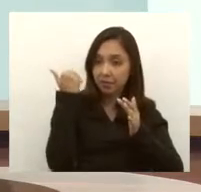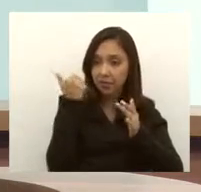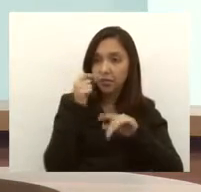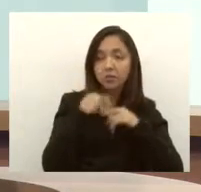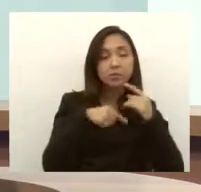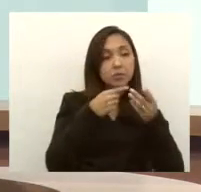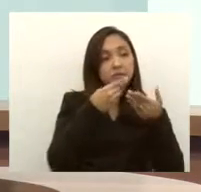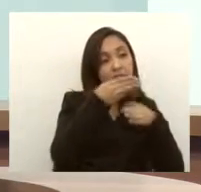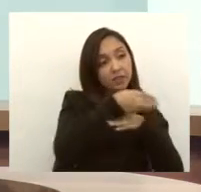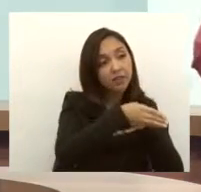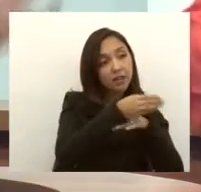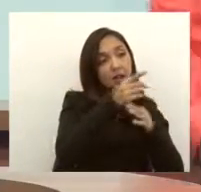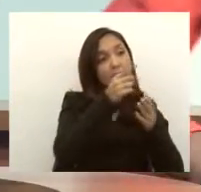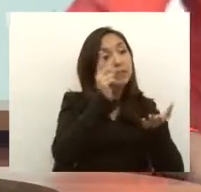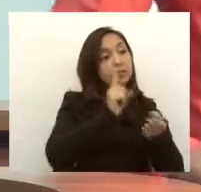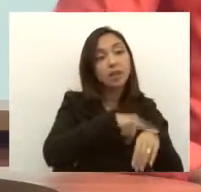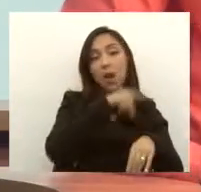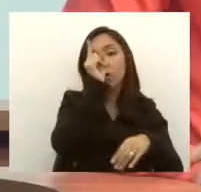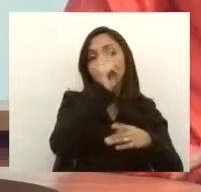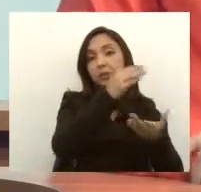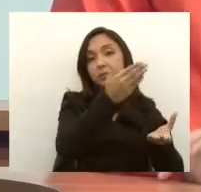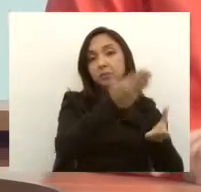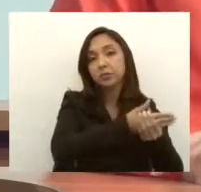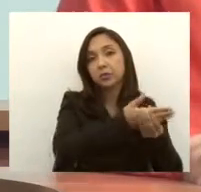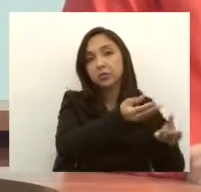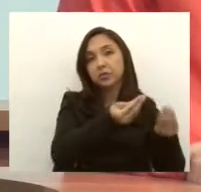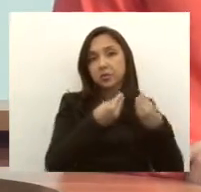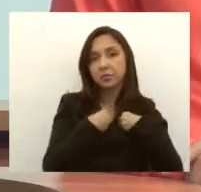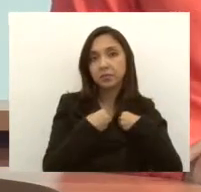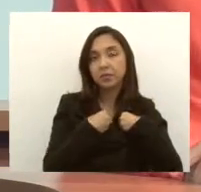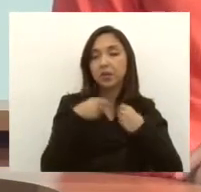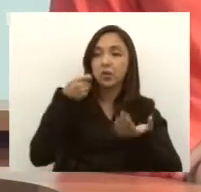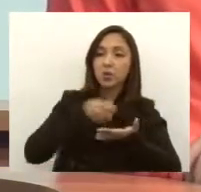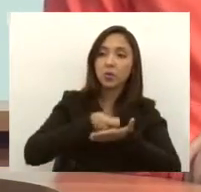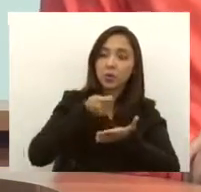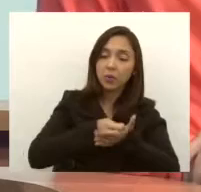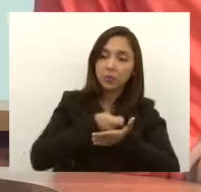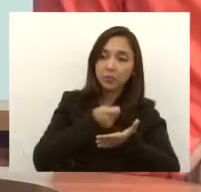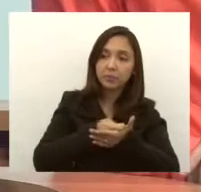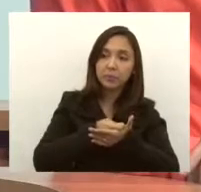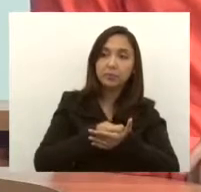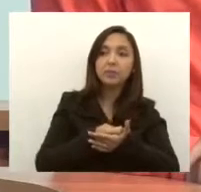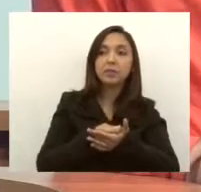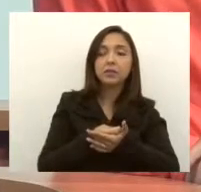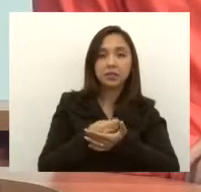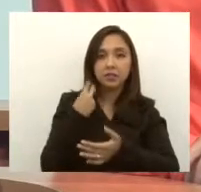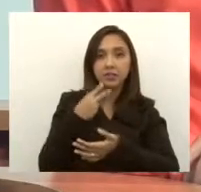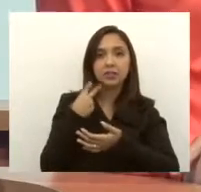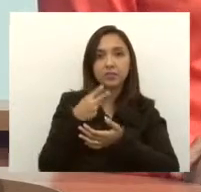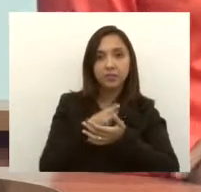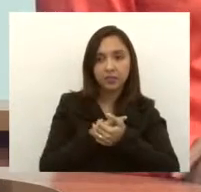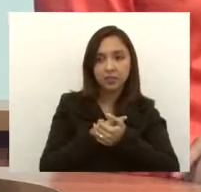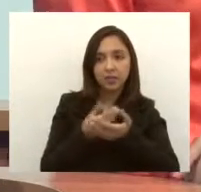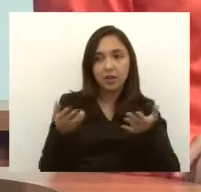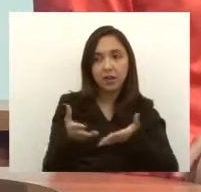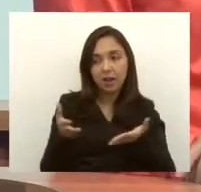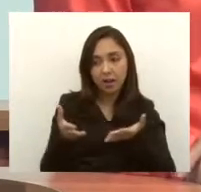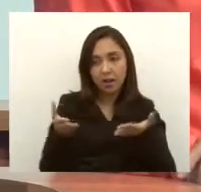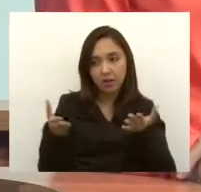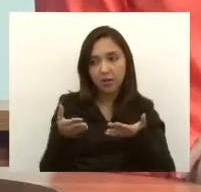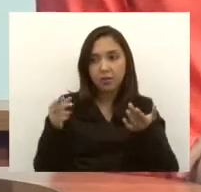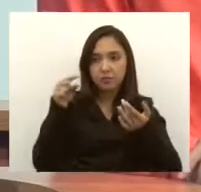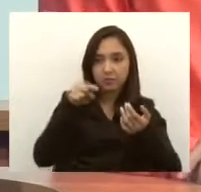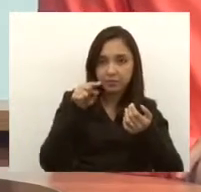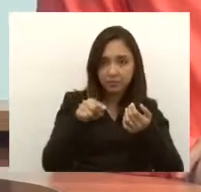lá e retira o processo na hora. E é obrigado a fornecer o processo para o vereador. Agora, quando você faz